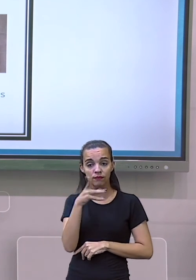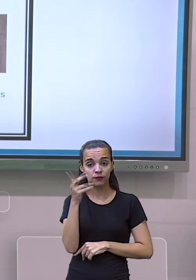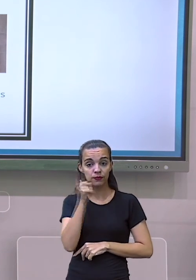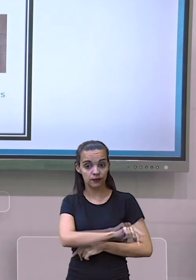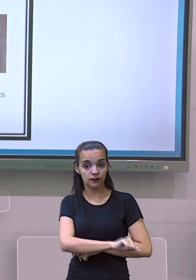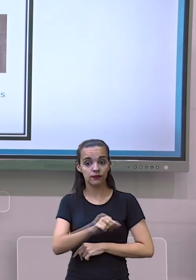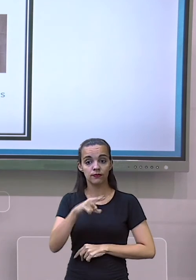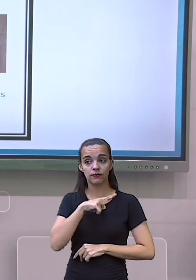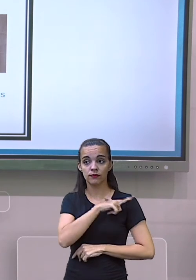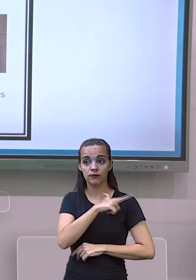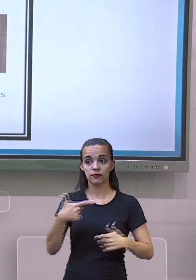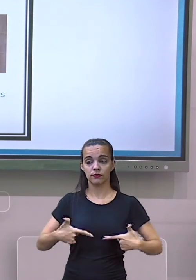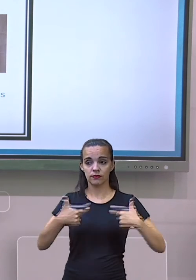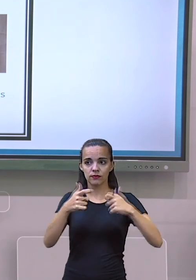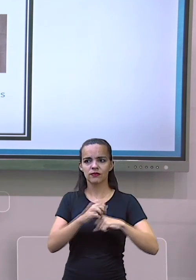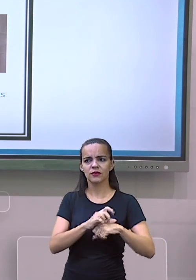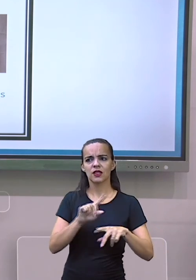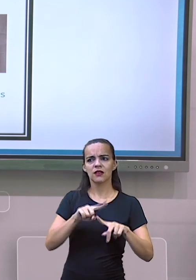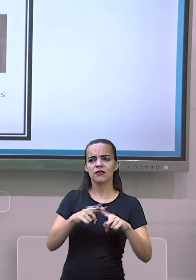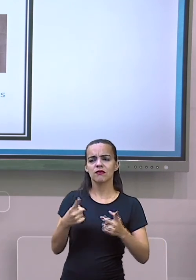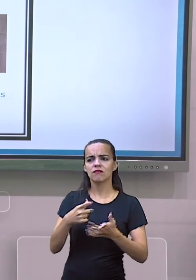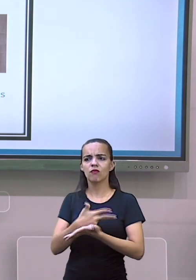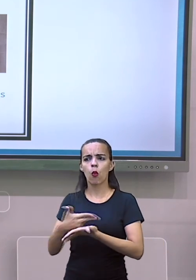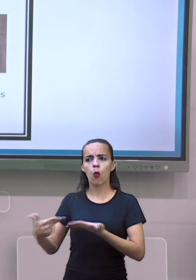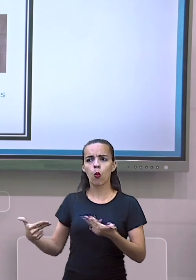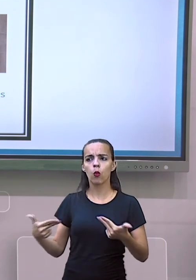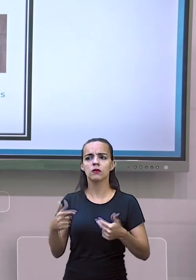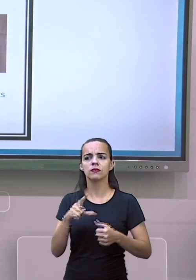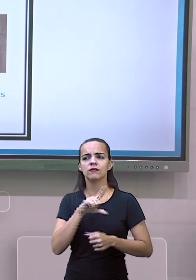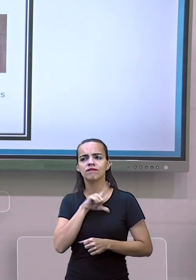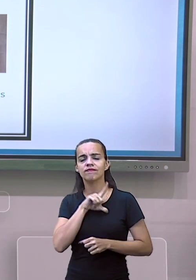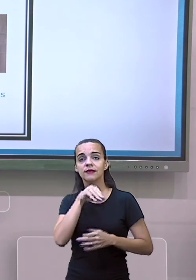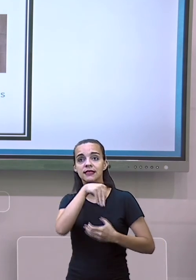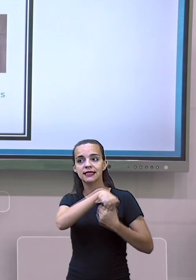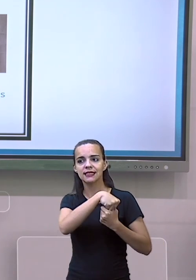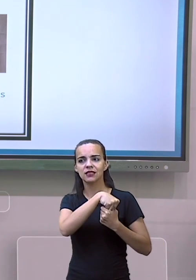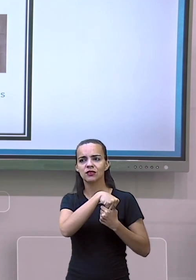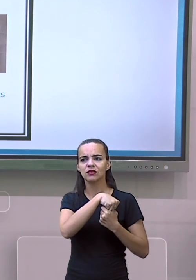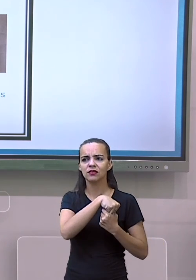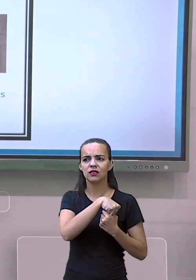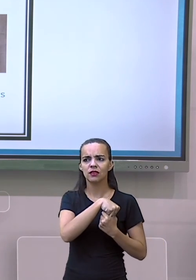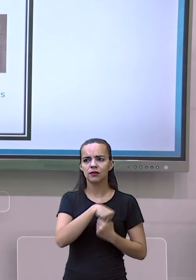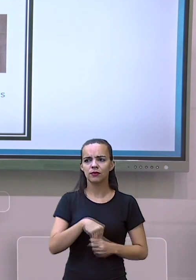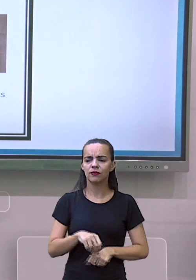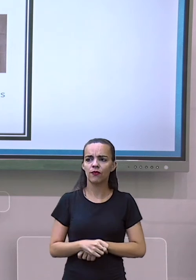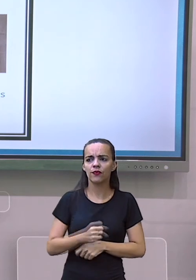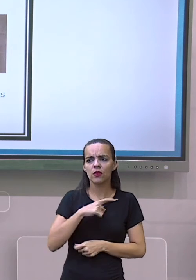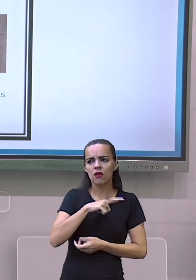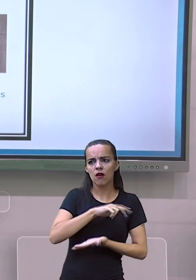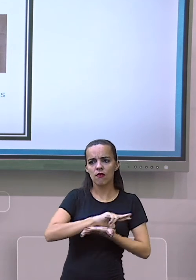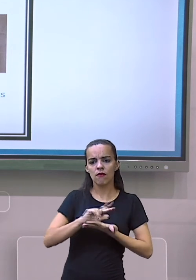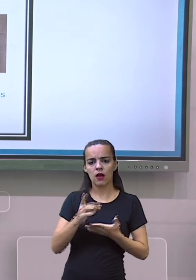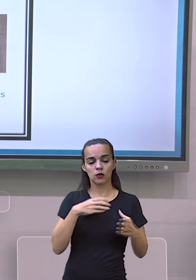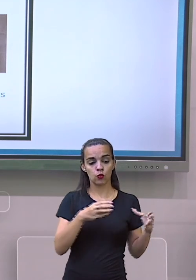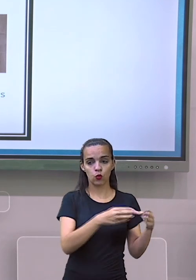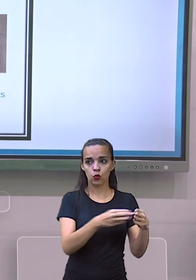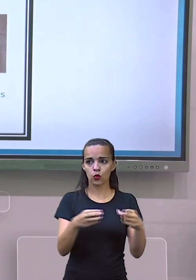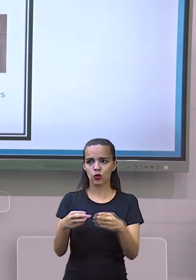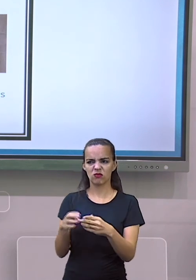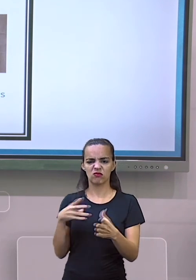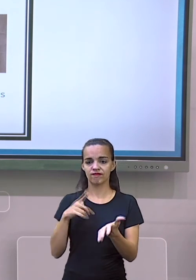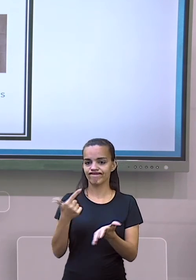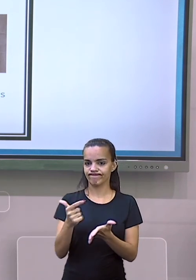de vertentes distintas e mesmo de correligionários do partido, ou seja, não houve respeito,